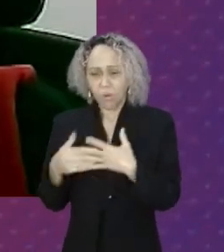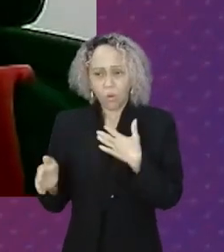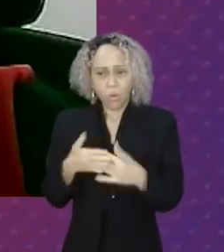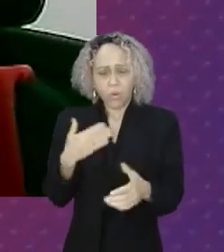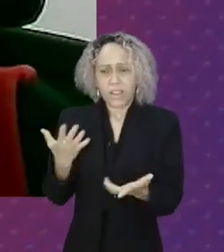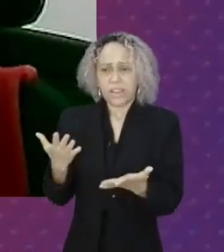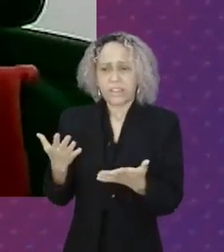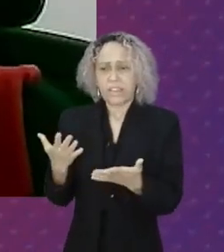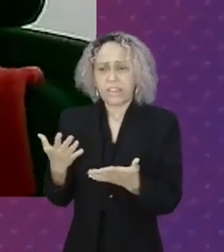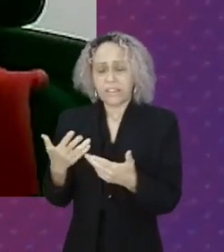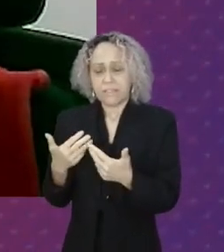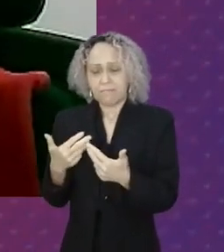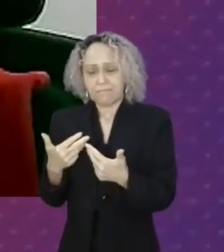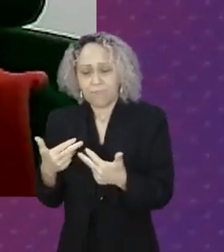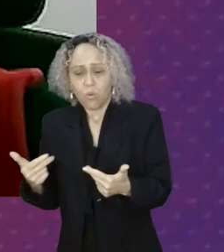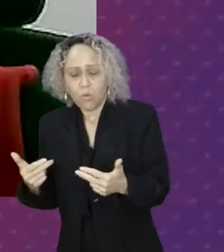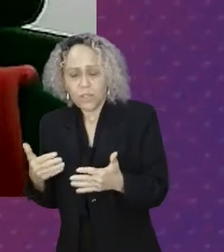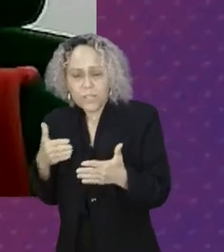descumprimento daquela